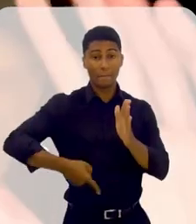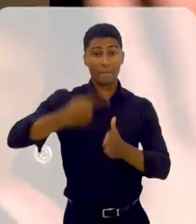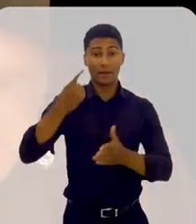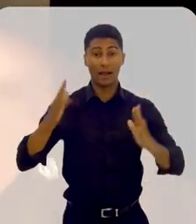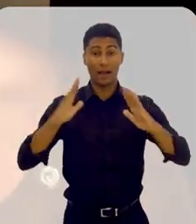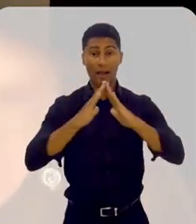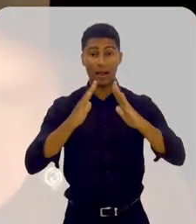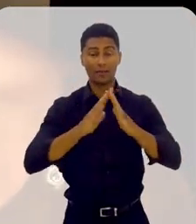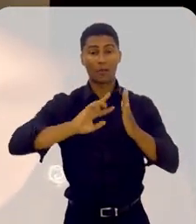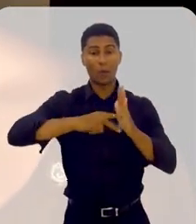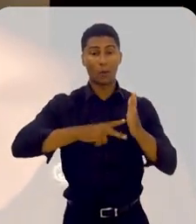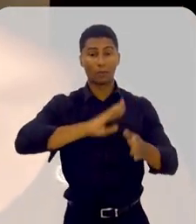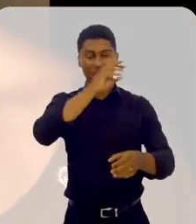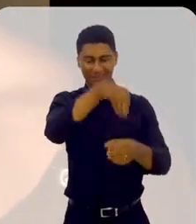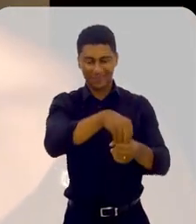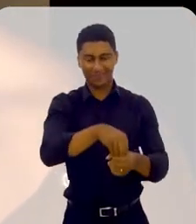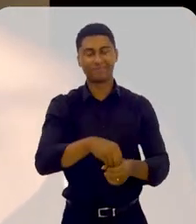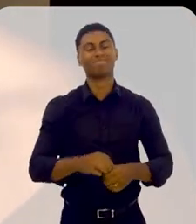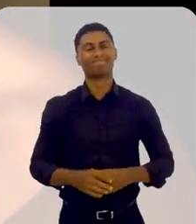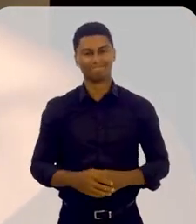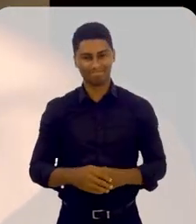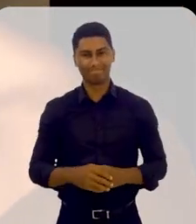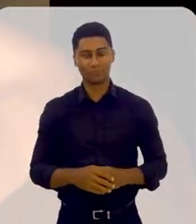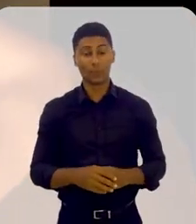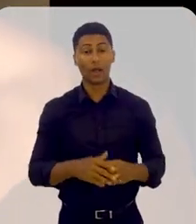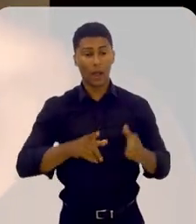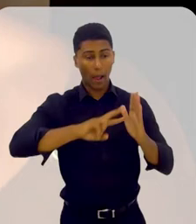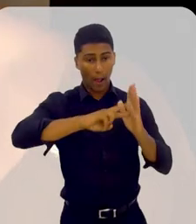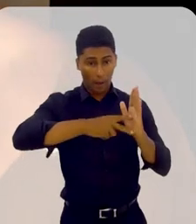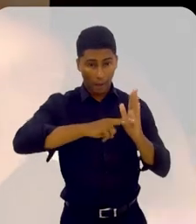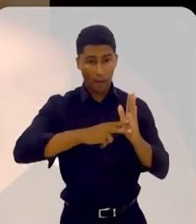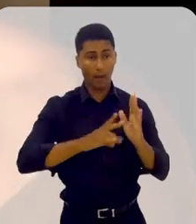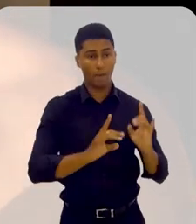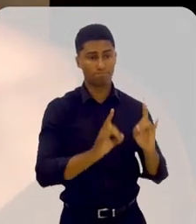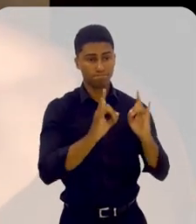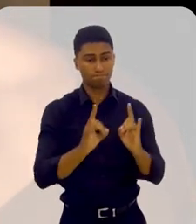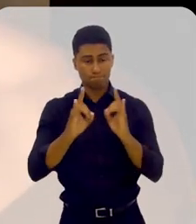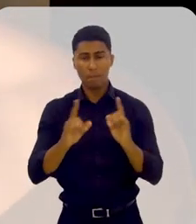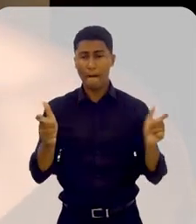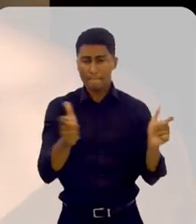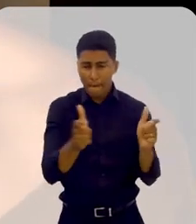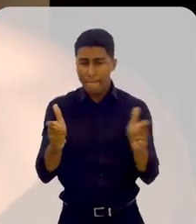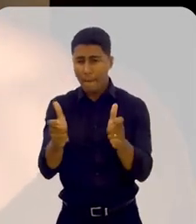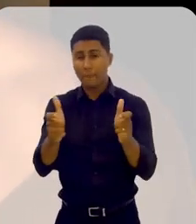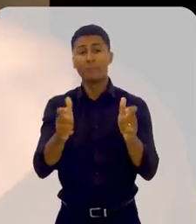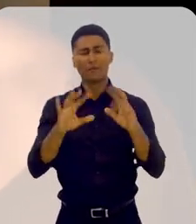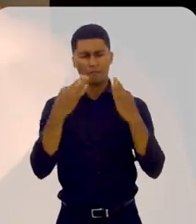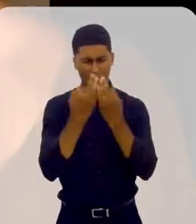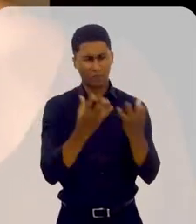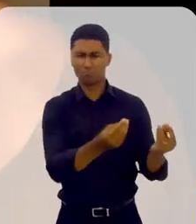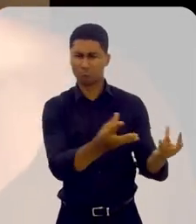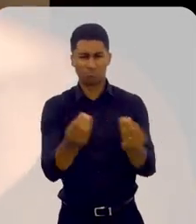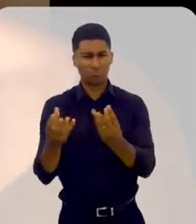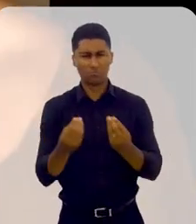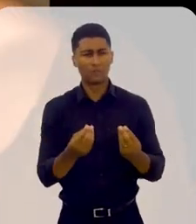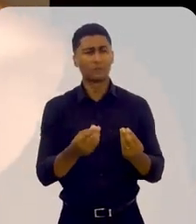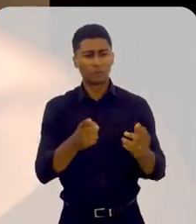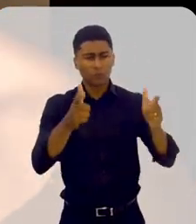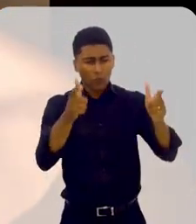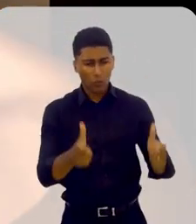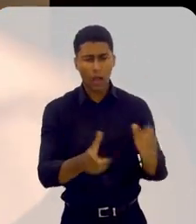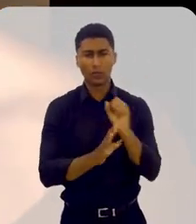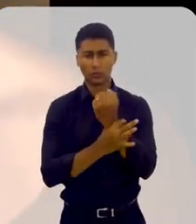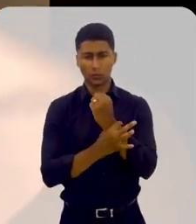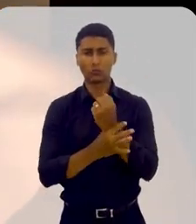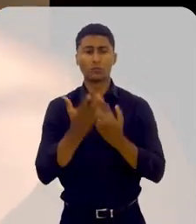era dentro de um condomínio. De apartamentos pequenos, mas com muitas famílias, né? Então a gente tinha aquele espaço fechado, aquele